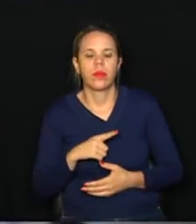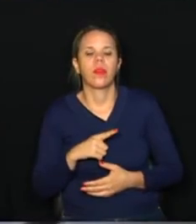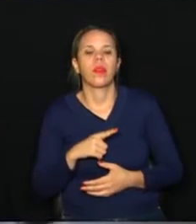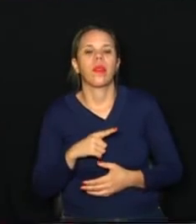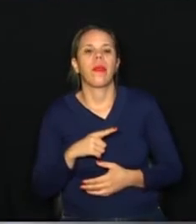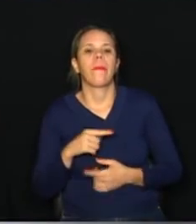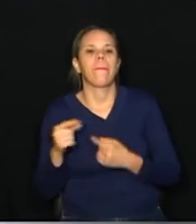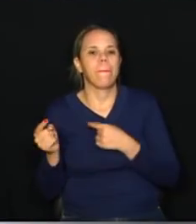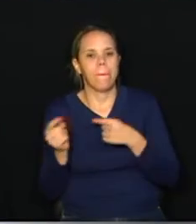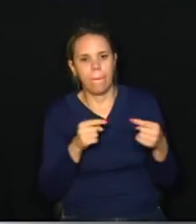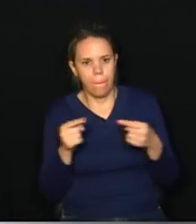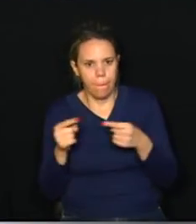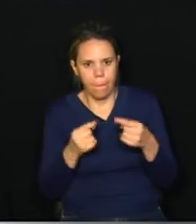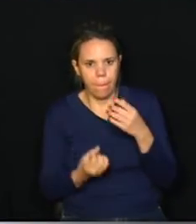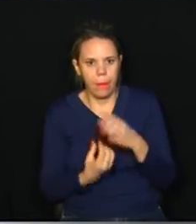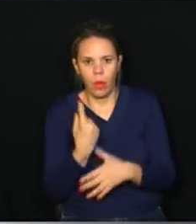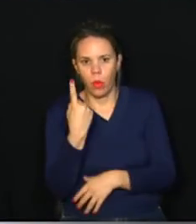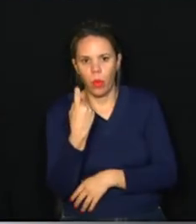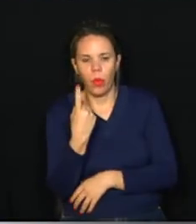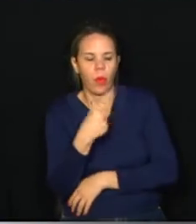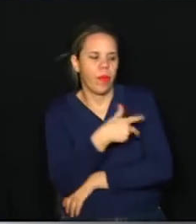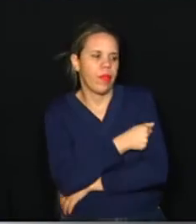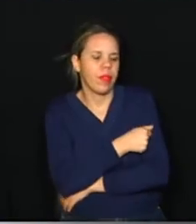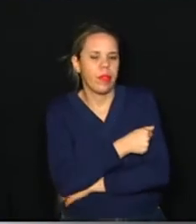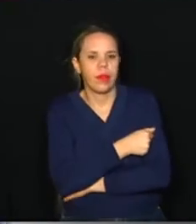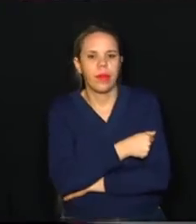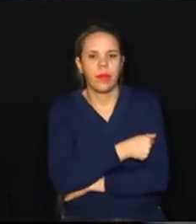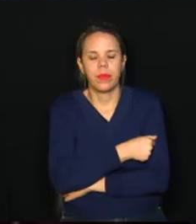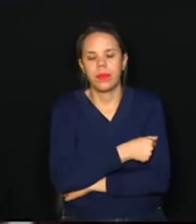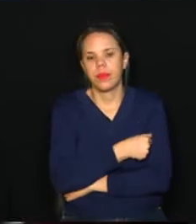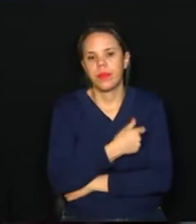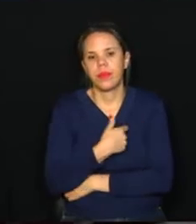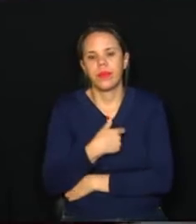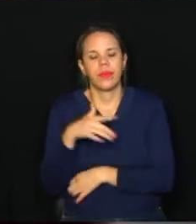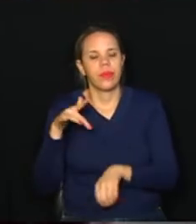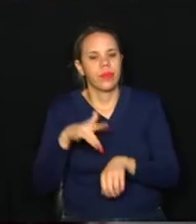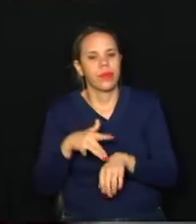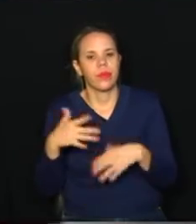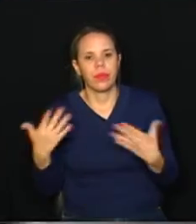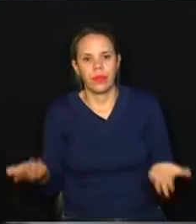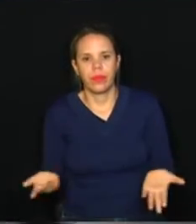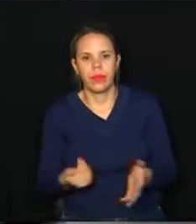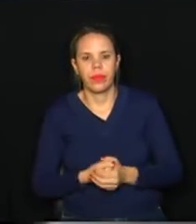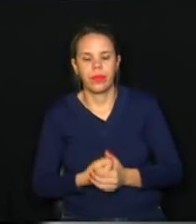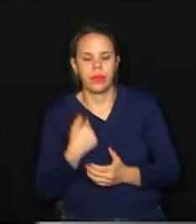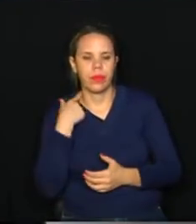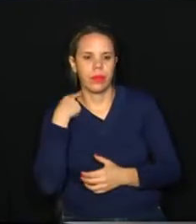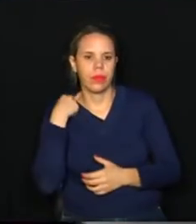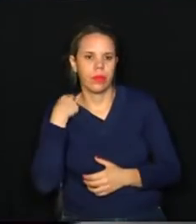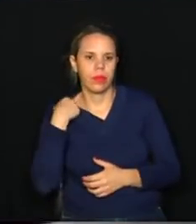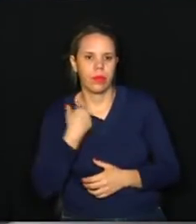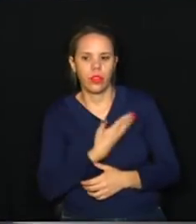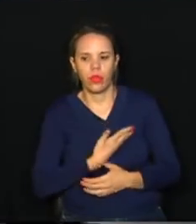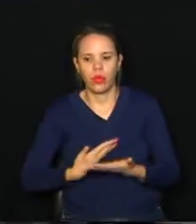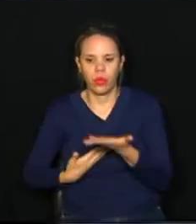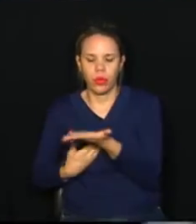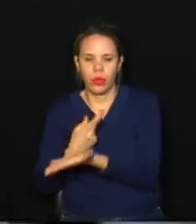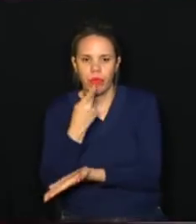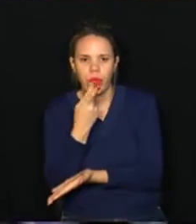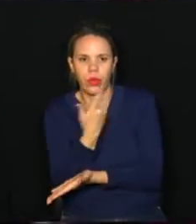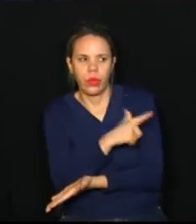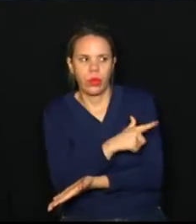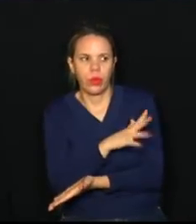política acontecendo por conta de uma vacina. Isso é um absurdo. Tem um governo daqui falando uma